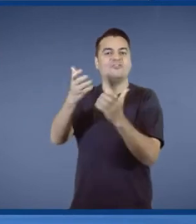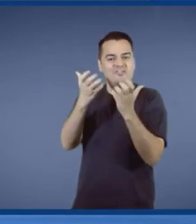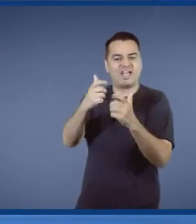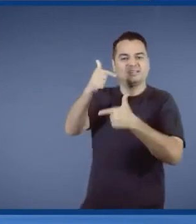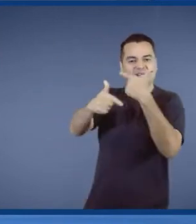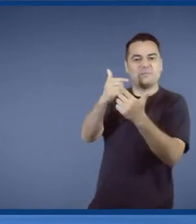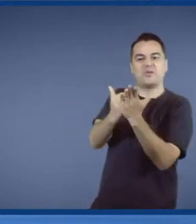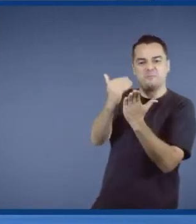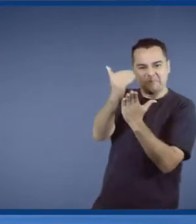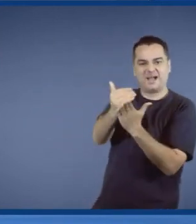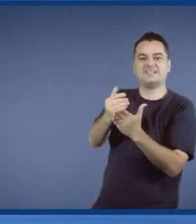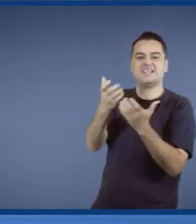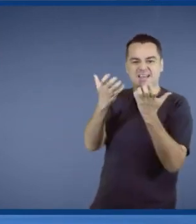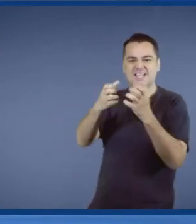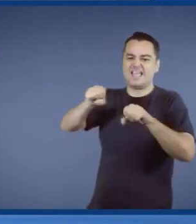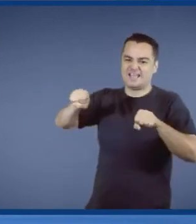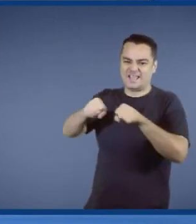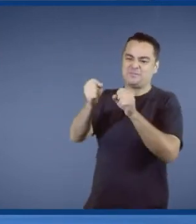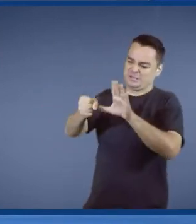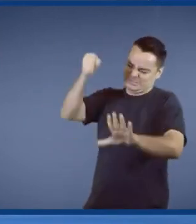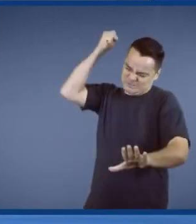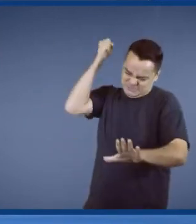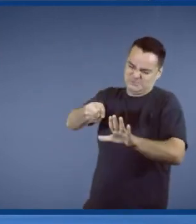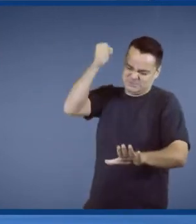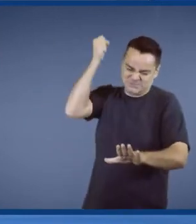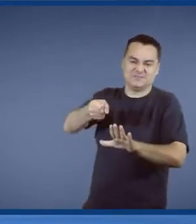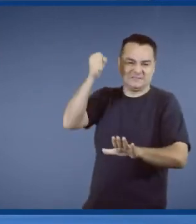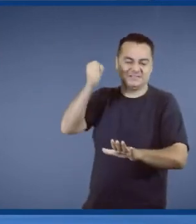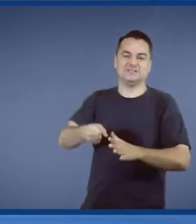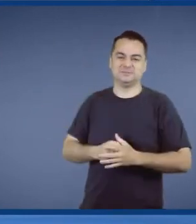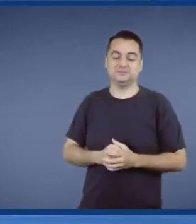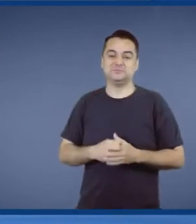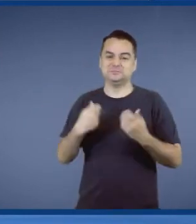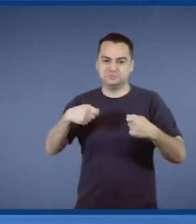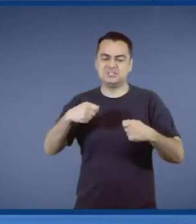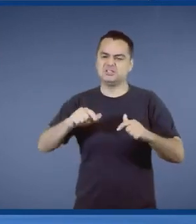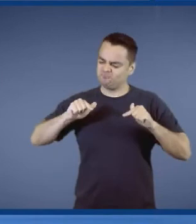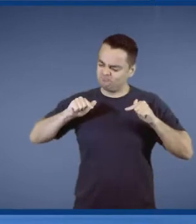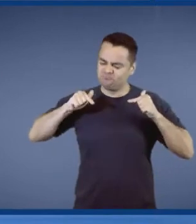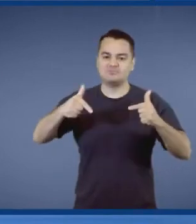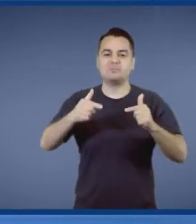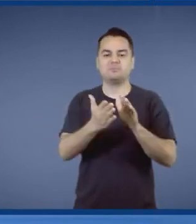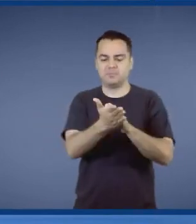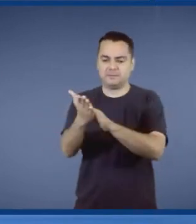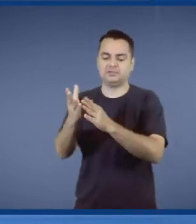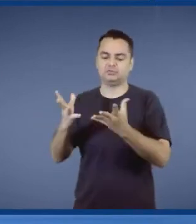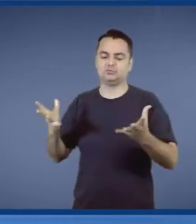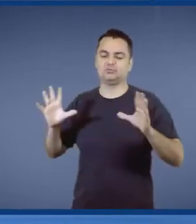Osni. Então é por isso que a gente tem que bater com energia. Porque tudo que a gente faz na vida tem que ser com energia. Parabéns a todos.